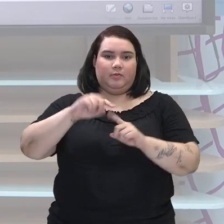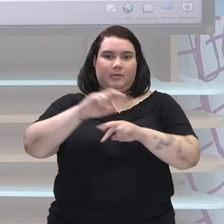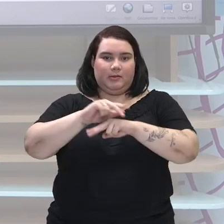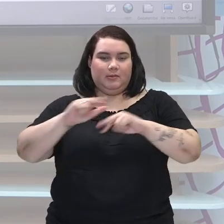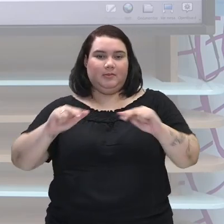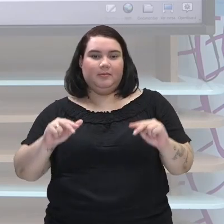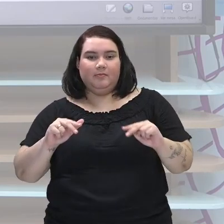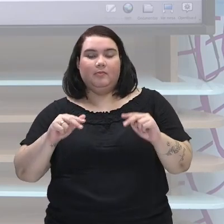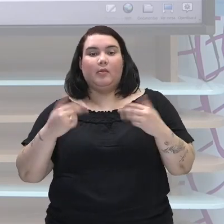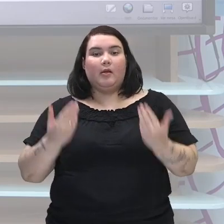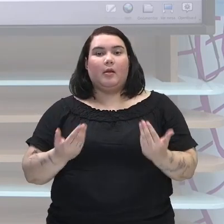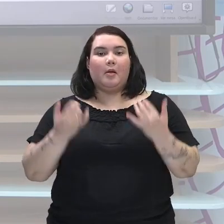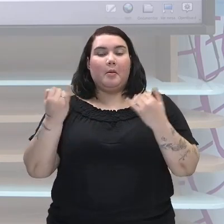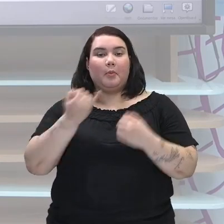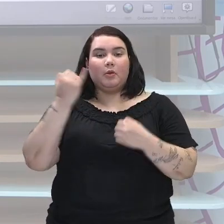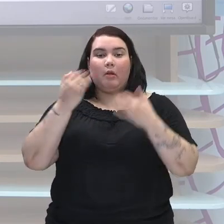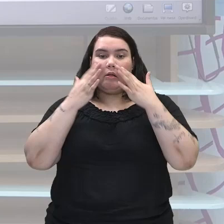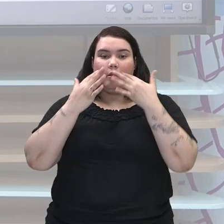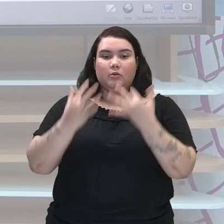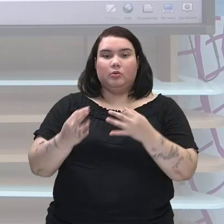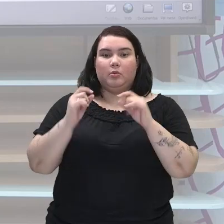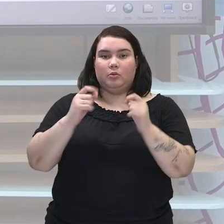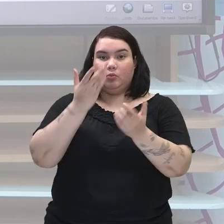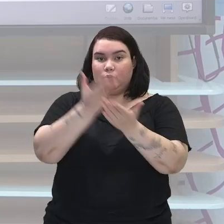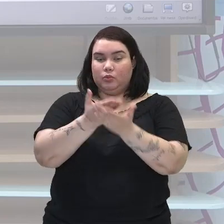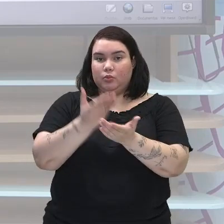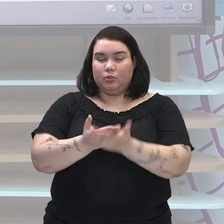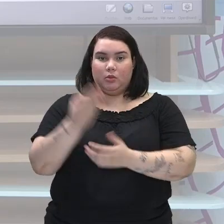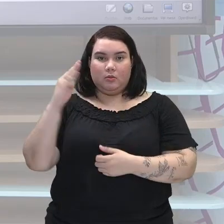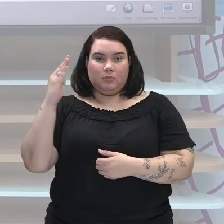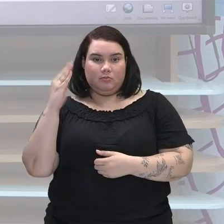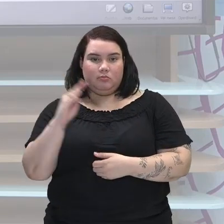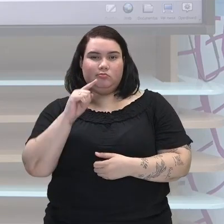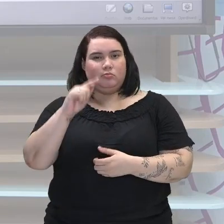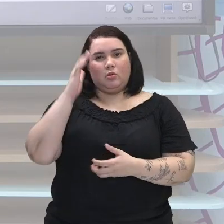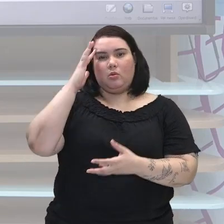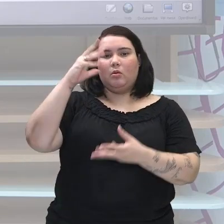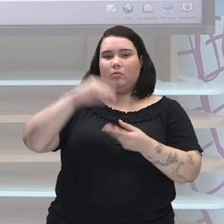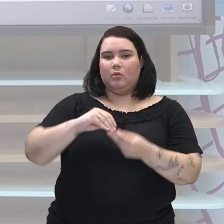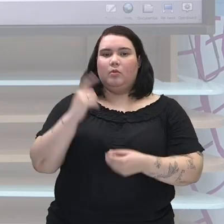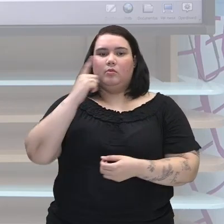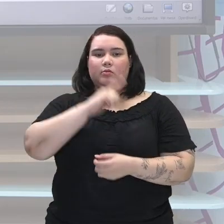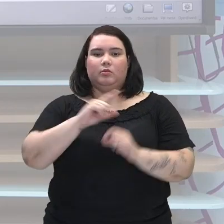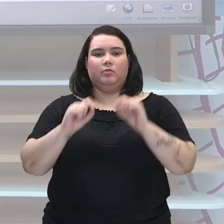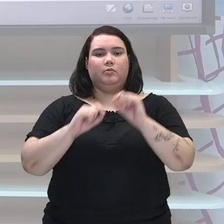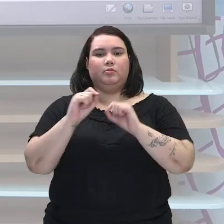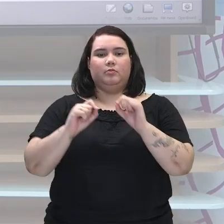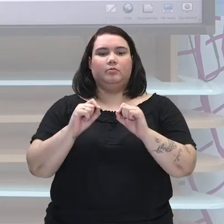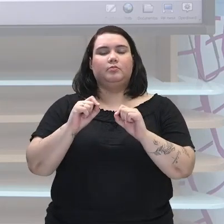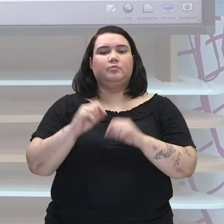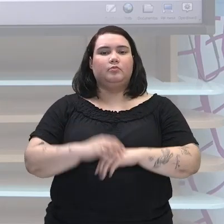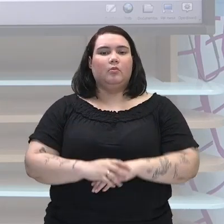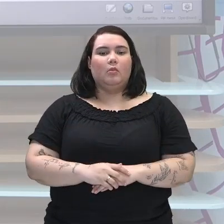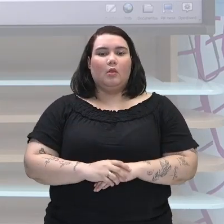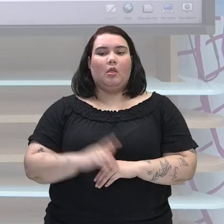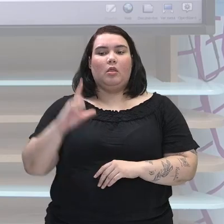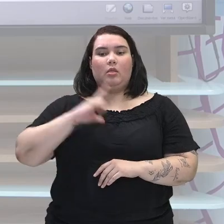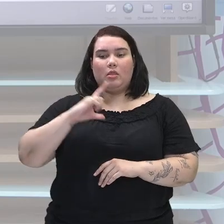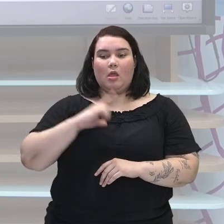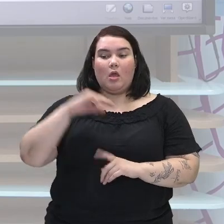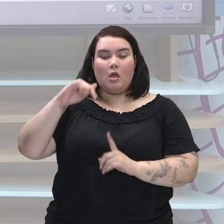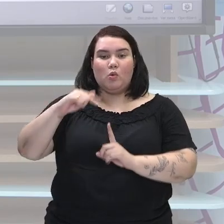importante atentarmos que dentro do estudo da biologia você compreende que uma espécie possui